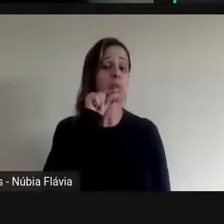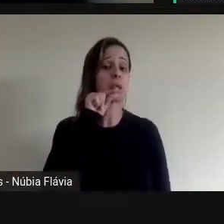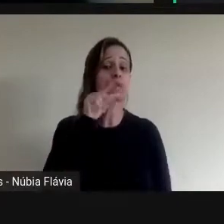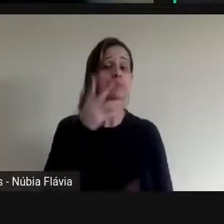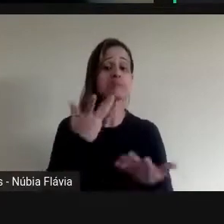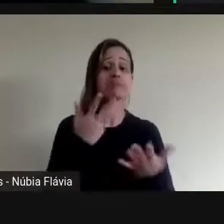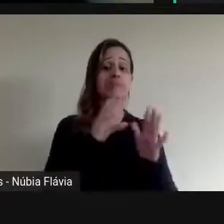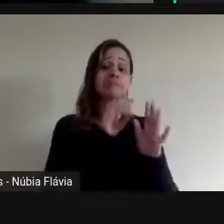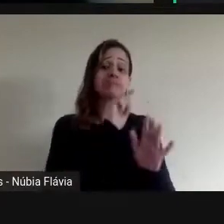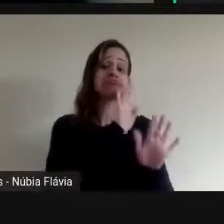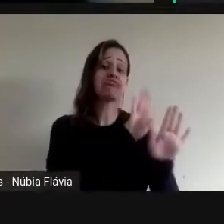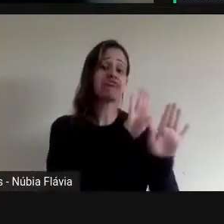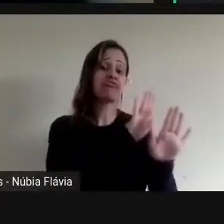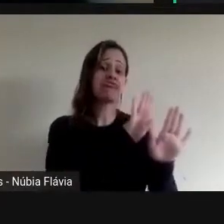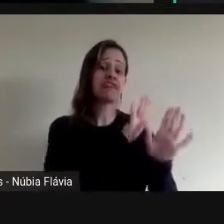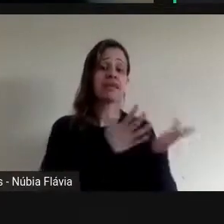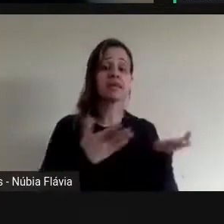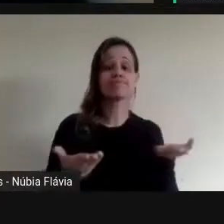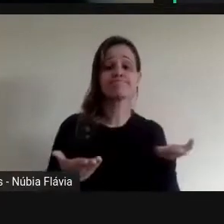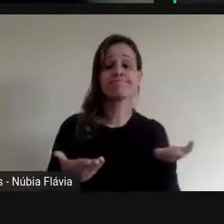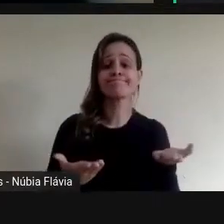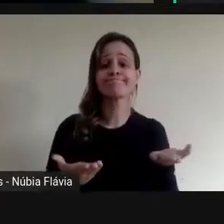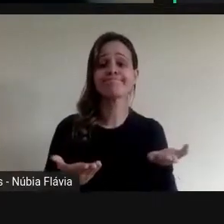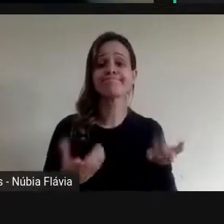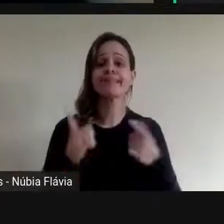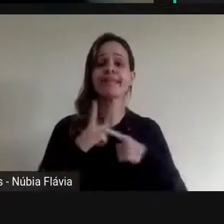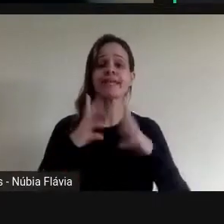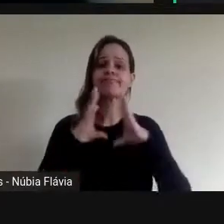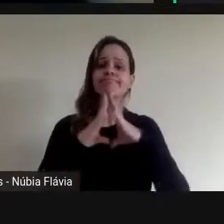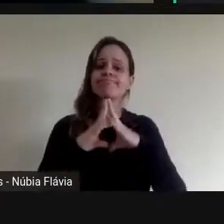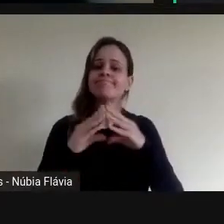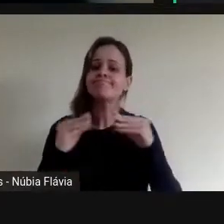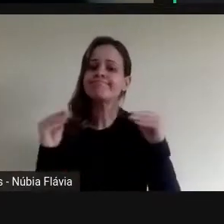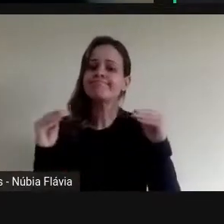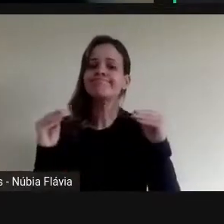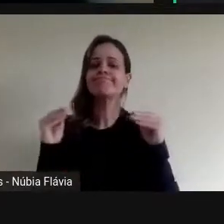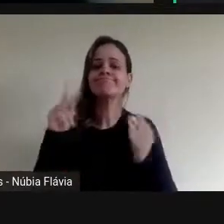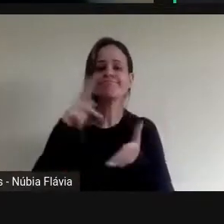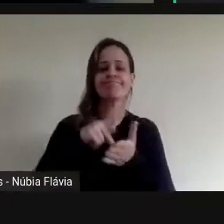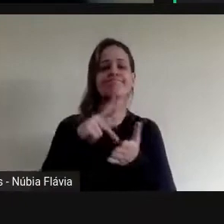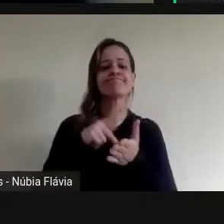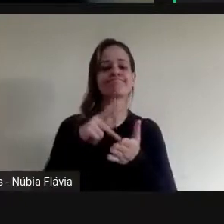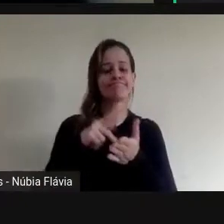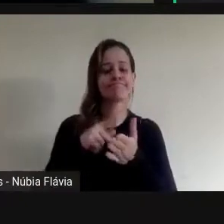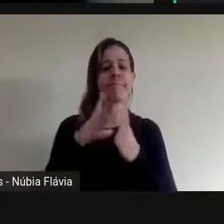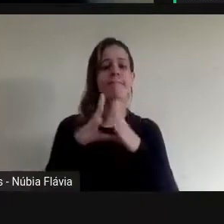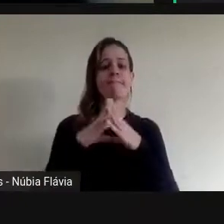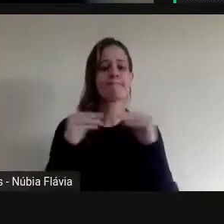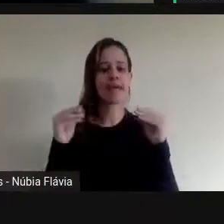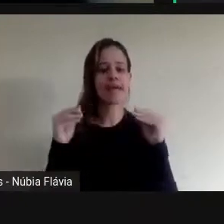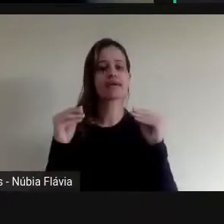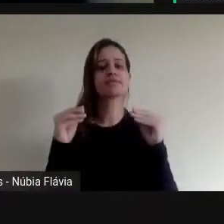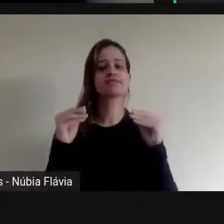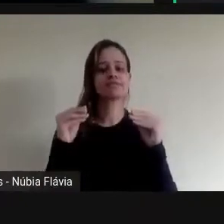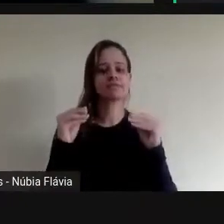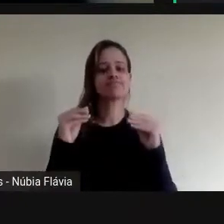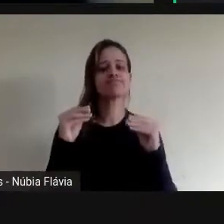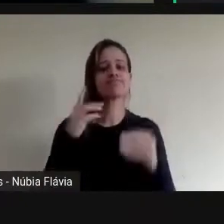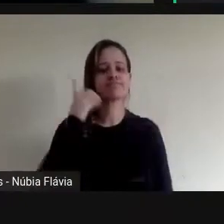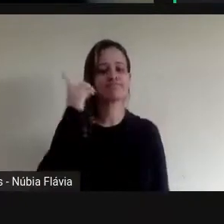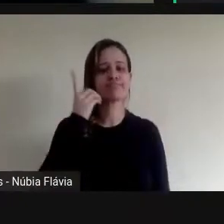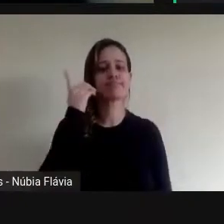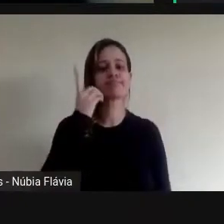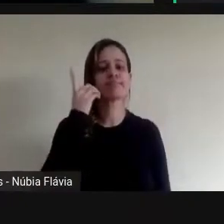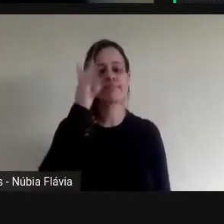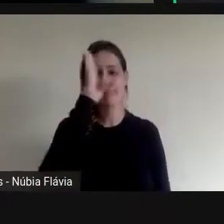ficam lá com o Twitter. Então, há uma perda de um ativo muito grande da instituição parlamento, e por consequente do Brasil,